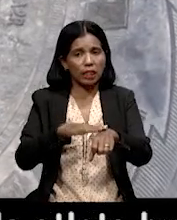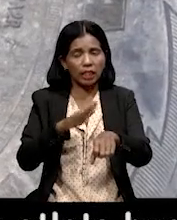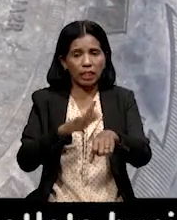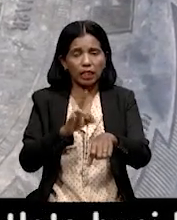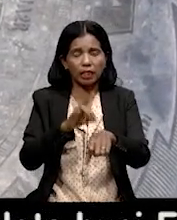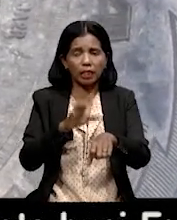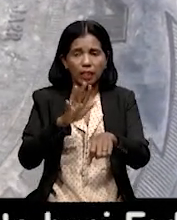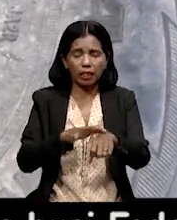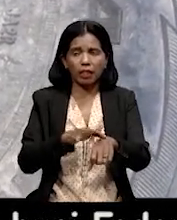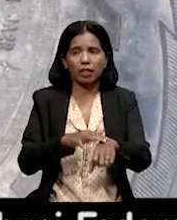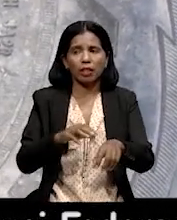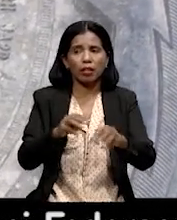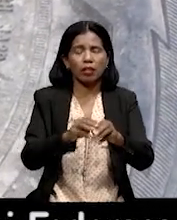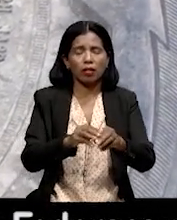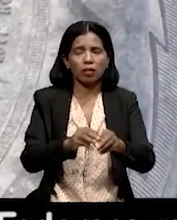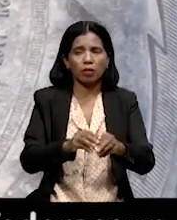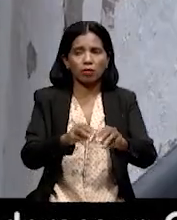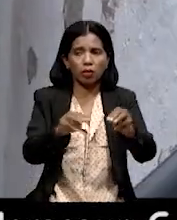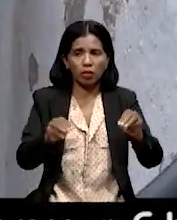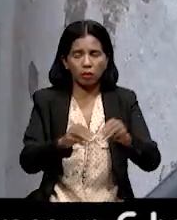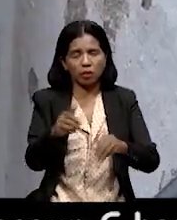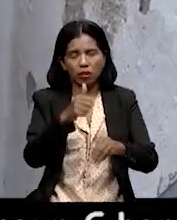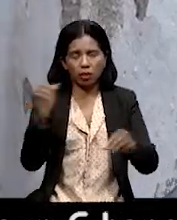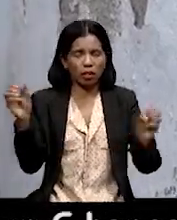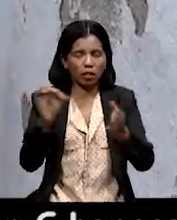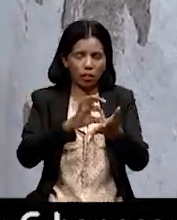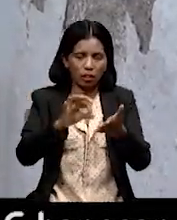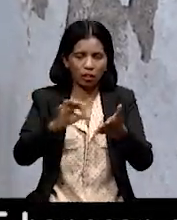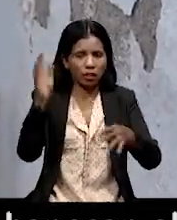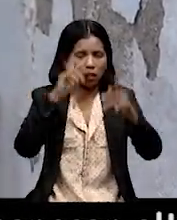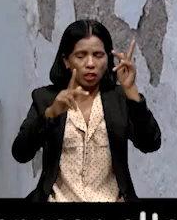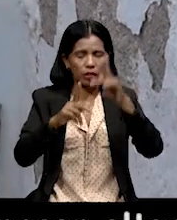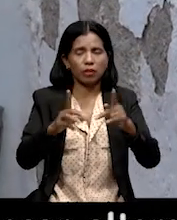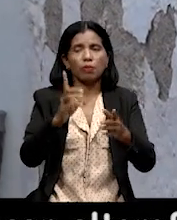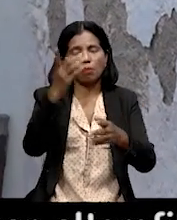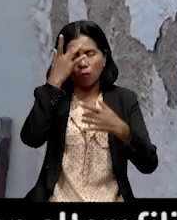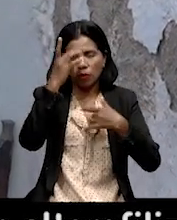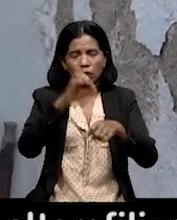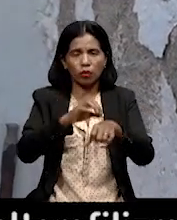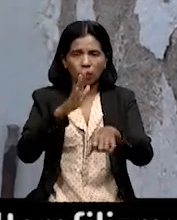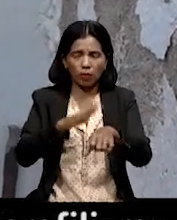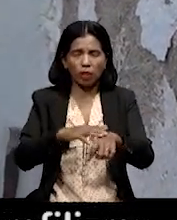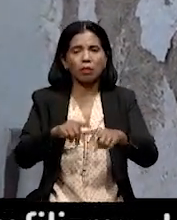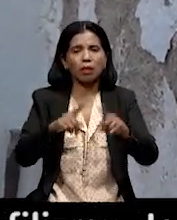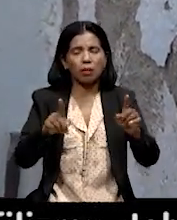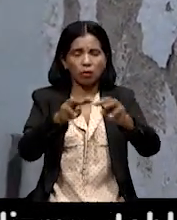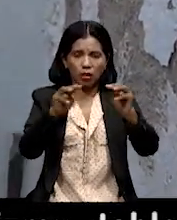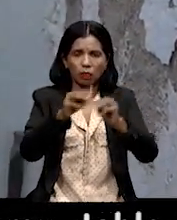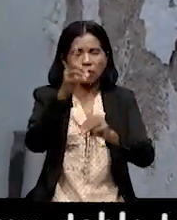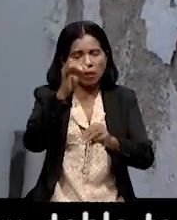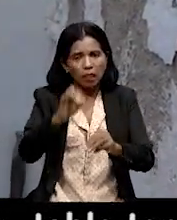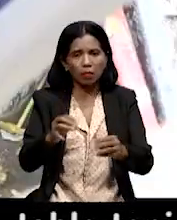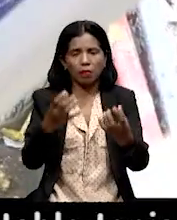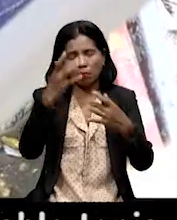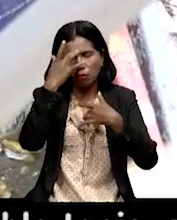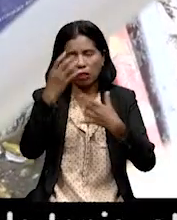no município Siracelo, ladun registra caso dengue, mas bem município dele, maxai preocupação. Hoje, dene, diretor ne, husuba comunidade